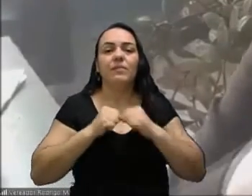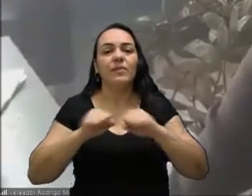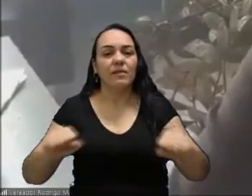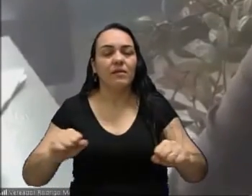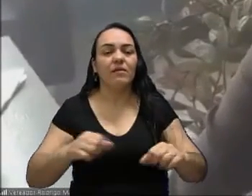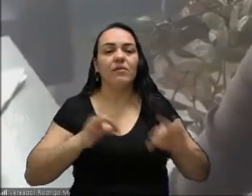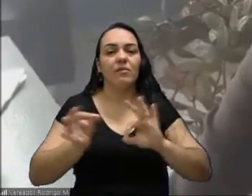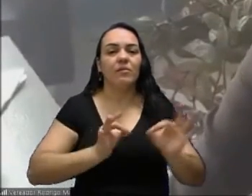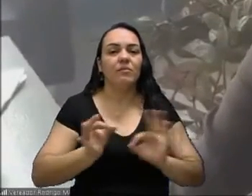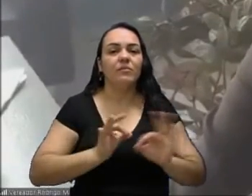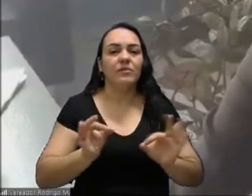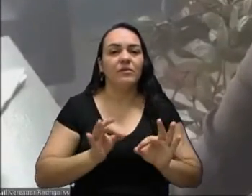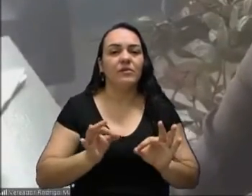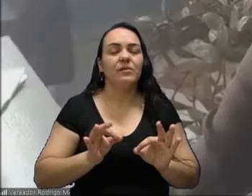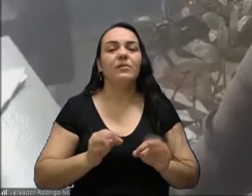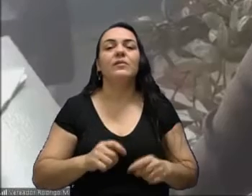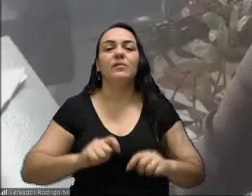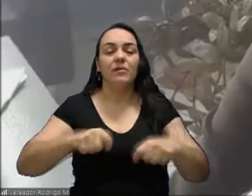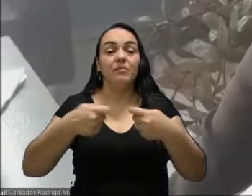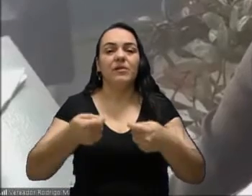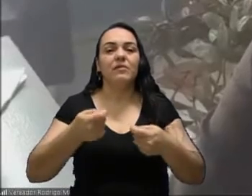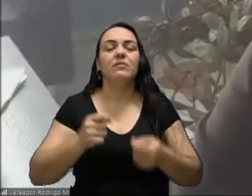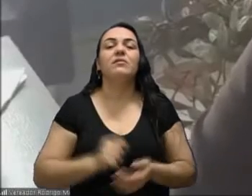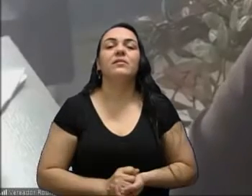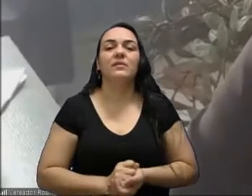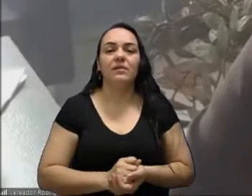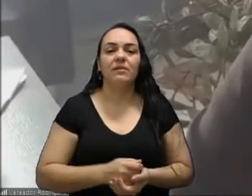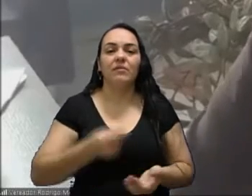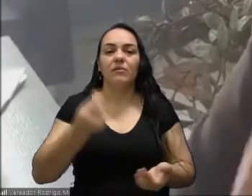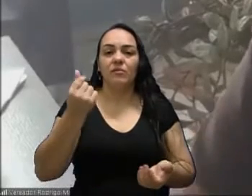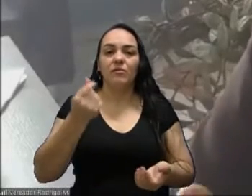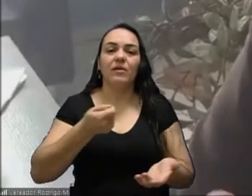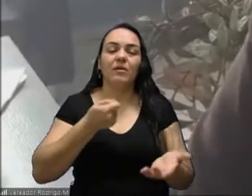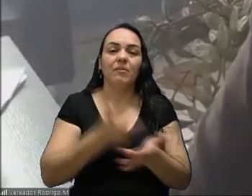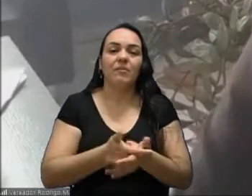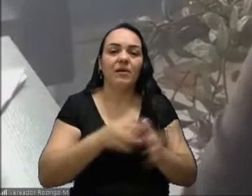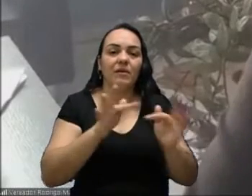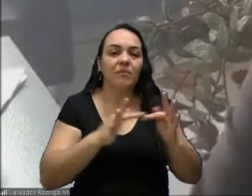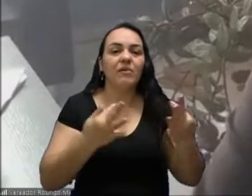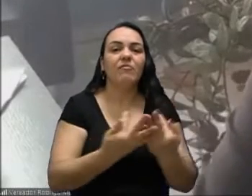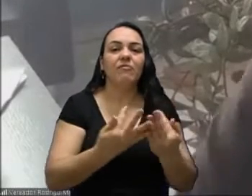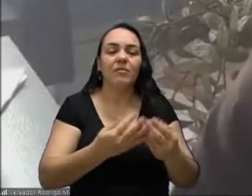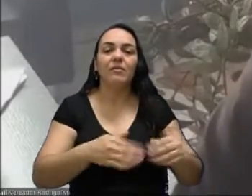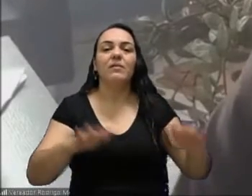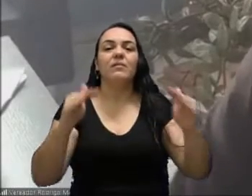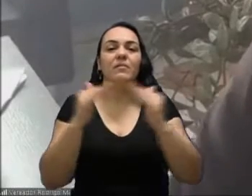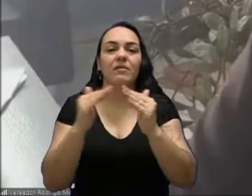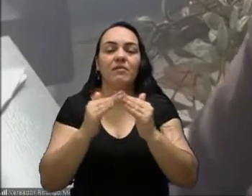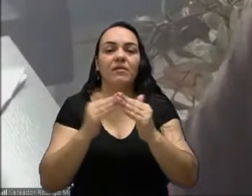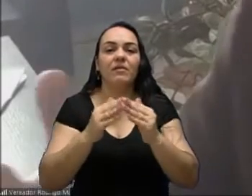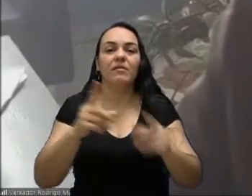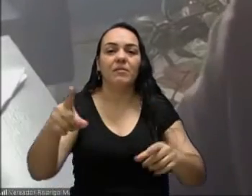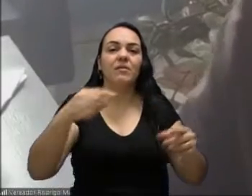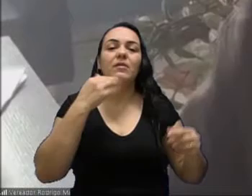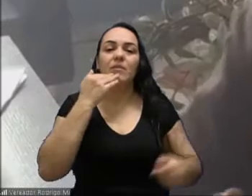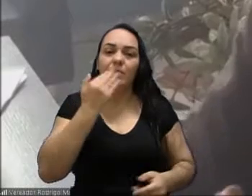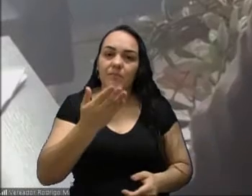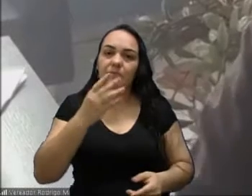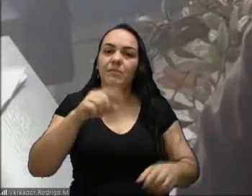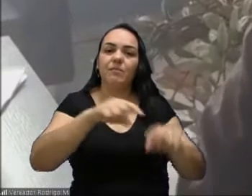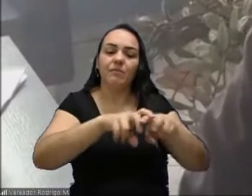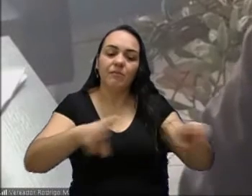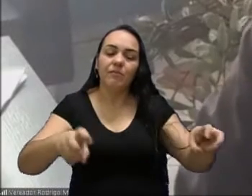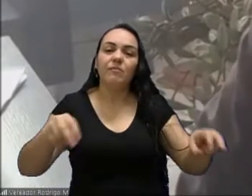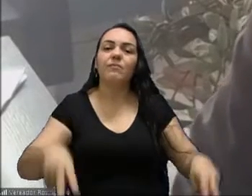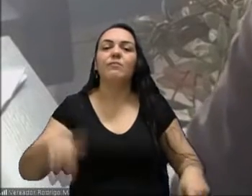o projeto de lei que permite a renovação, eu ia pedir para a vossa excelência, junto com a mesa diretora, para que pudesse,